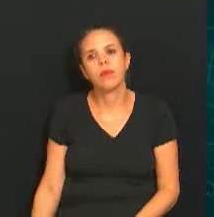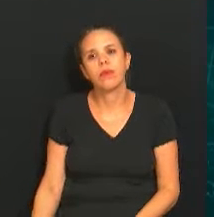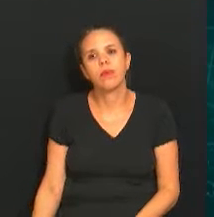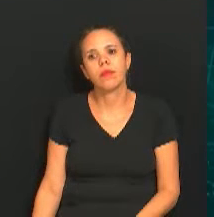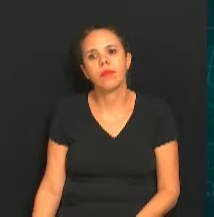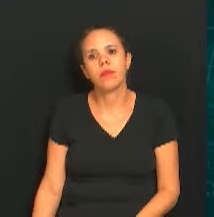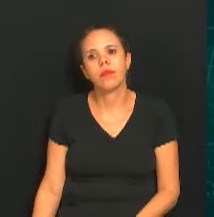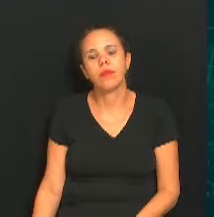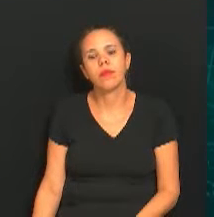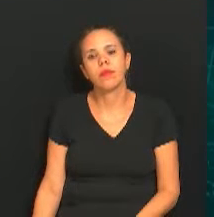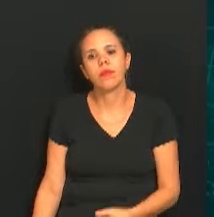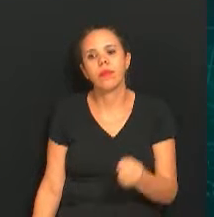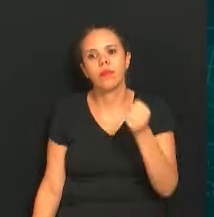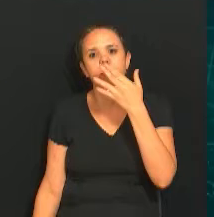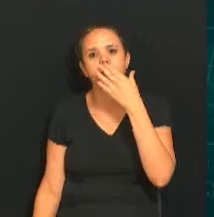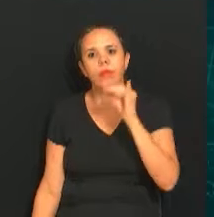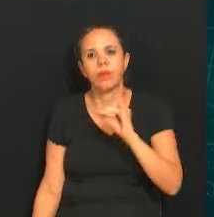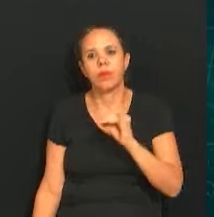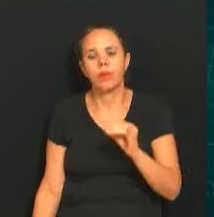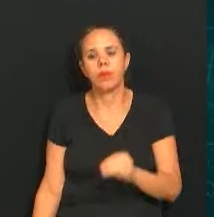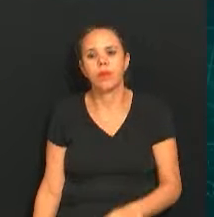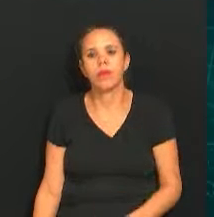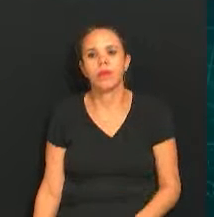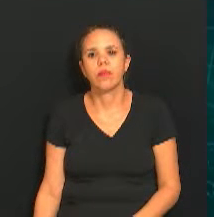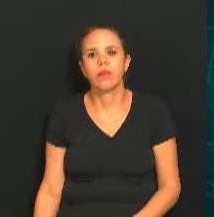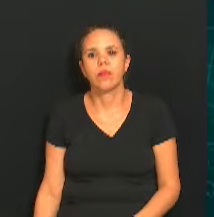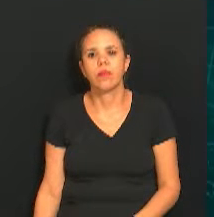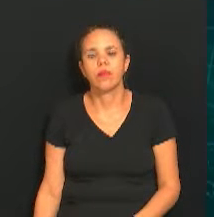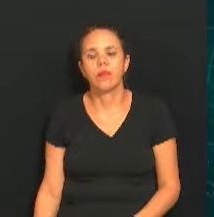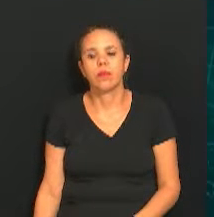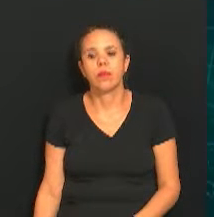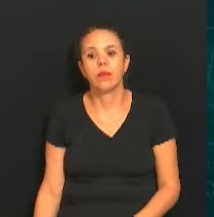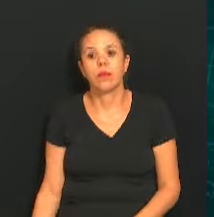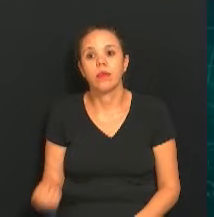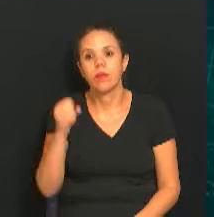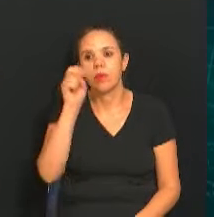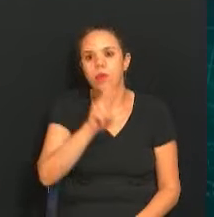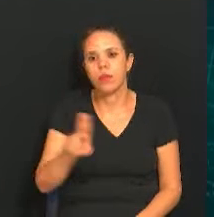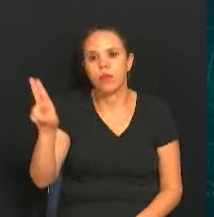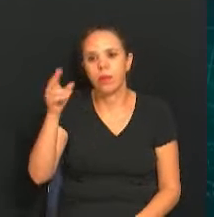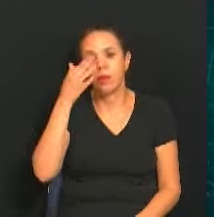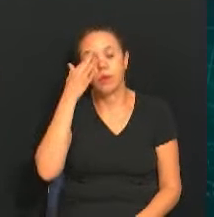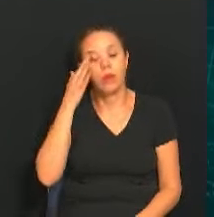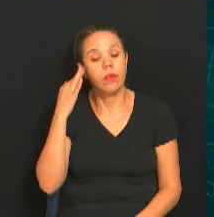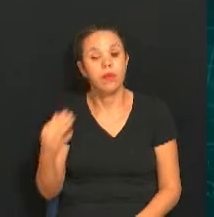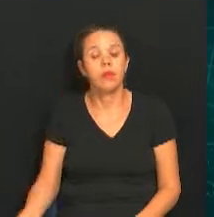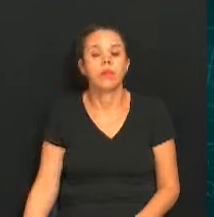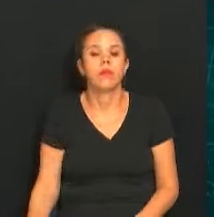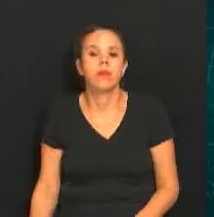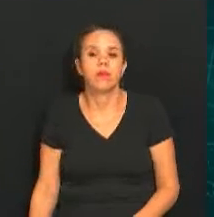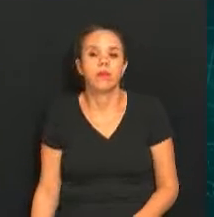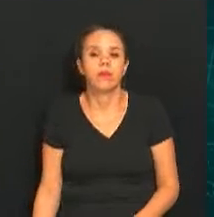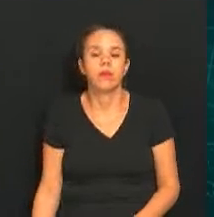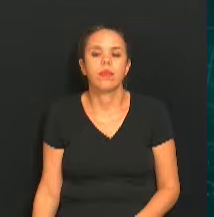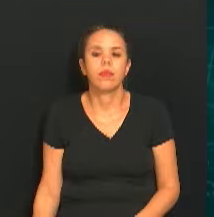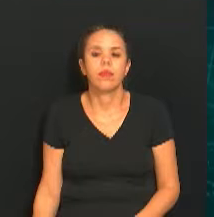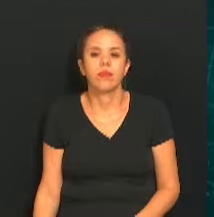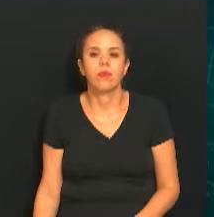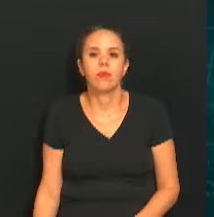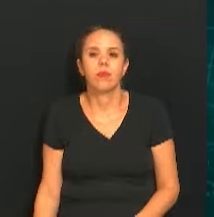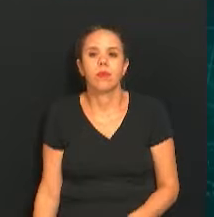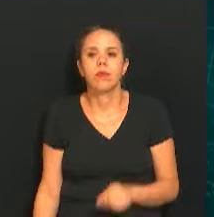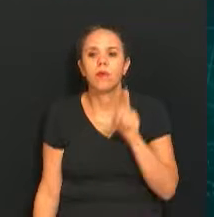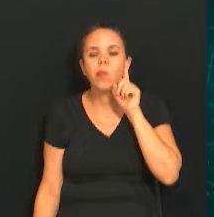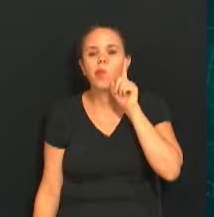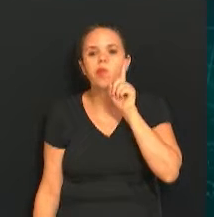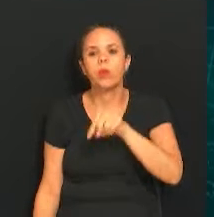o 108815 no total desde a última atualização Sumaré 36 1535 casos da